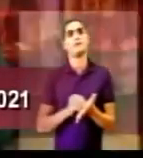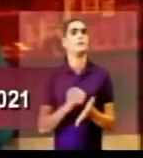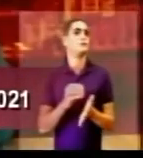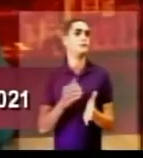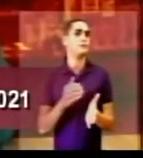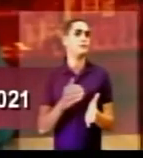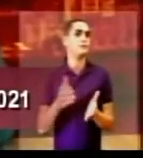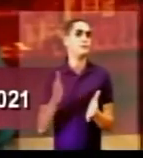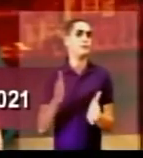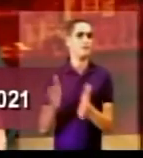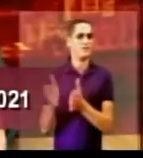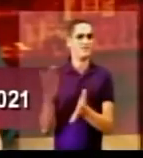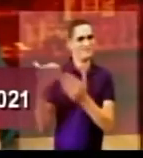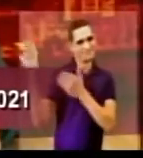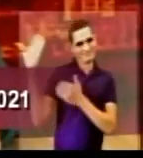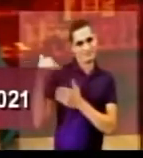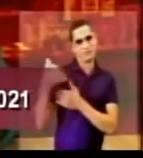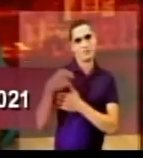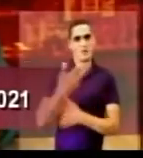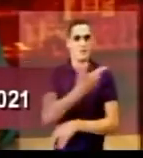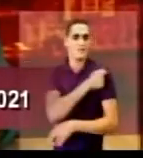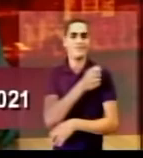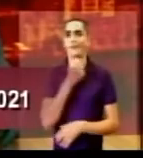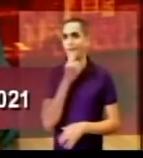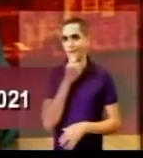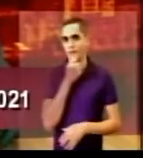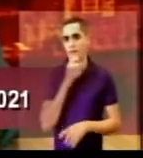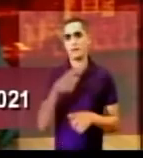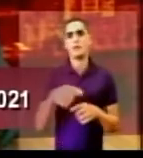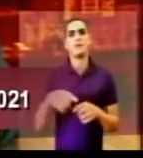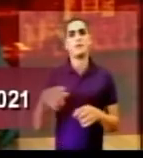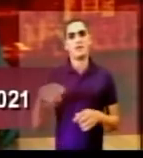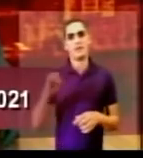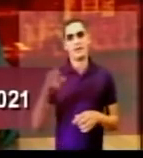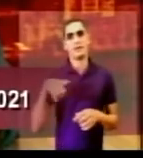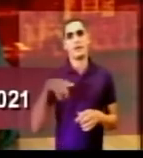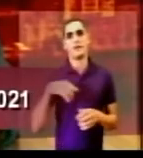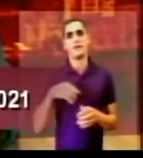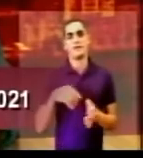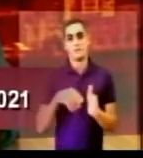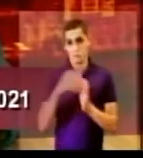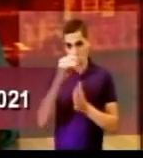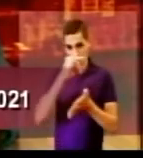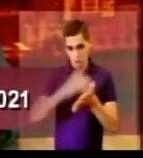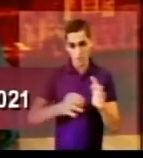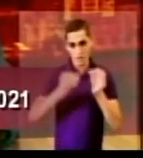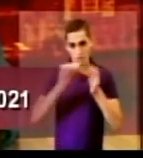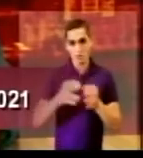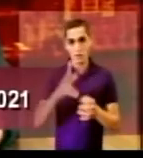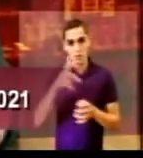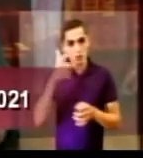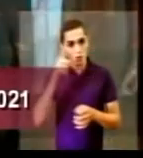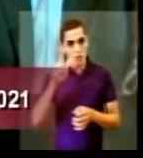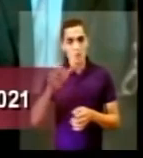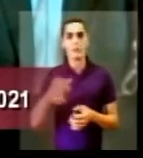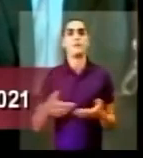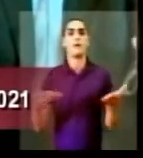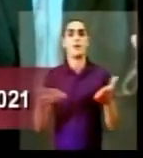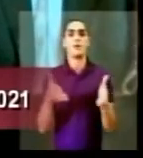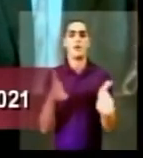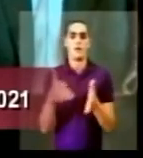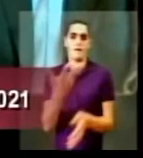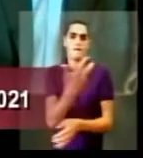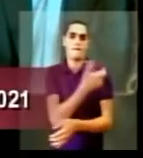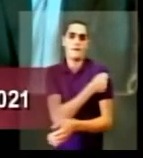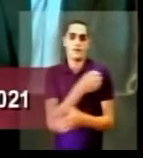houver justificativa, serão vacinados. A vacinação agora começa com o público-alvo,